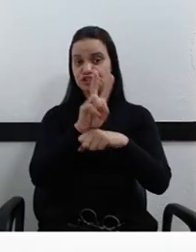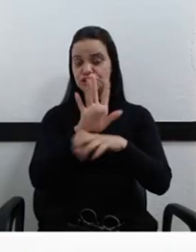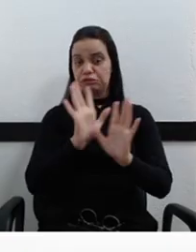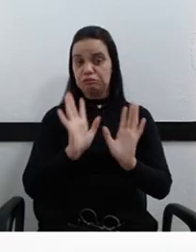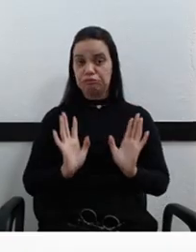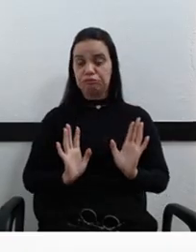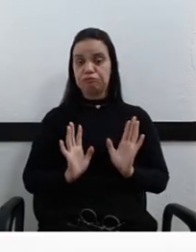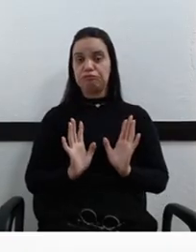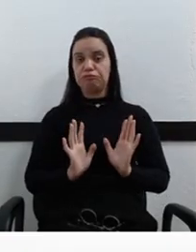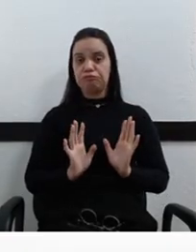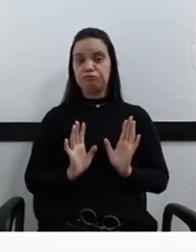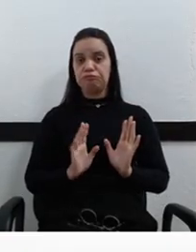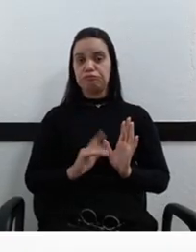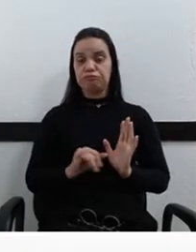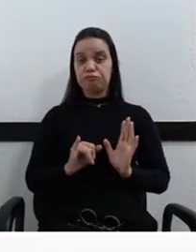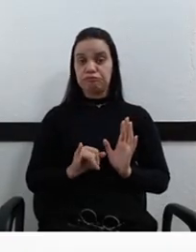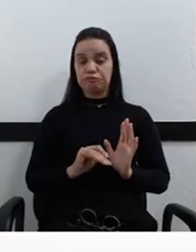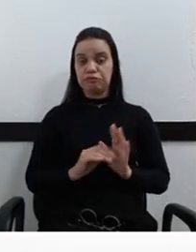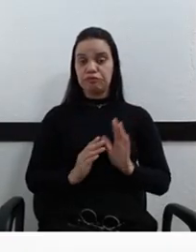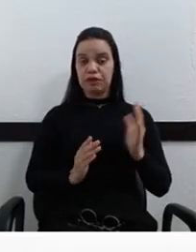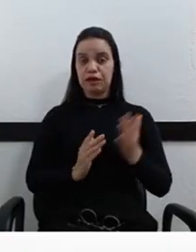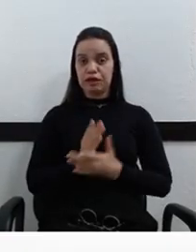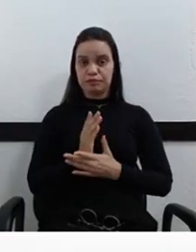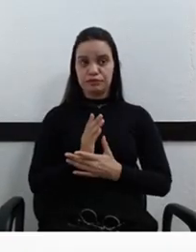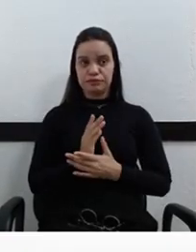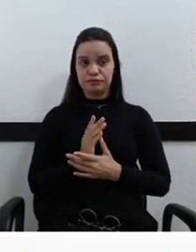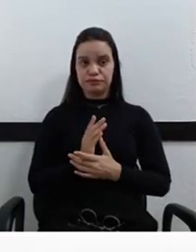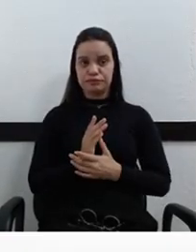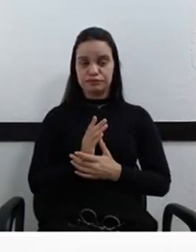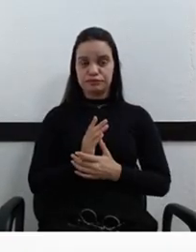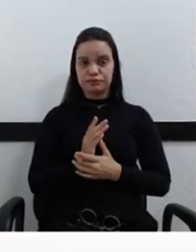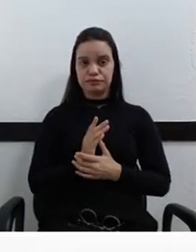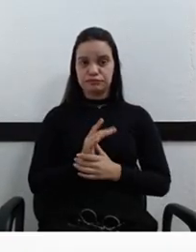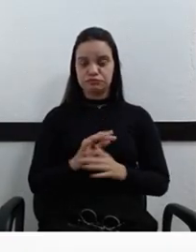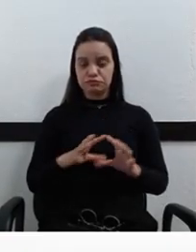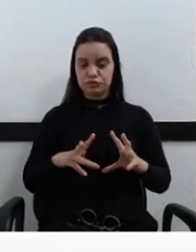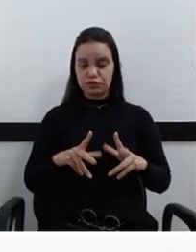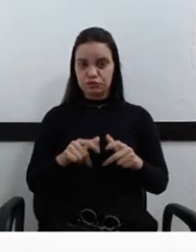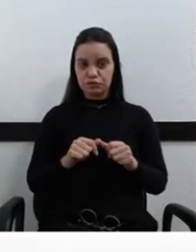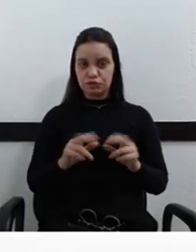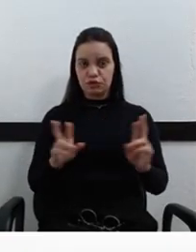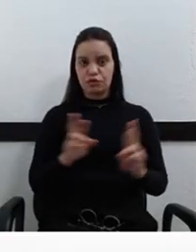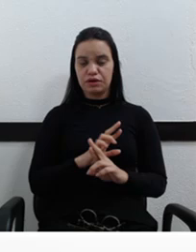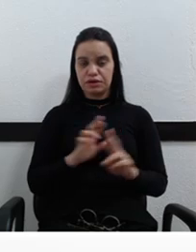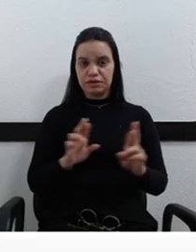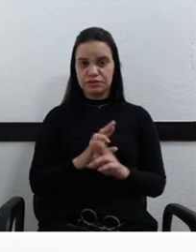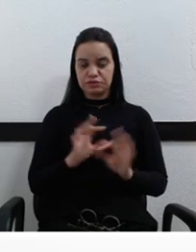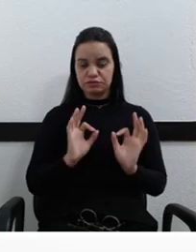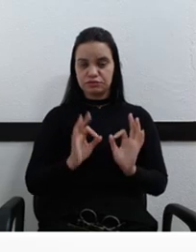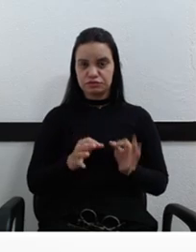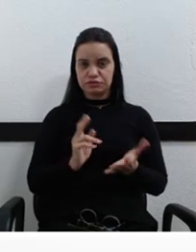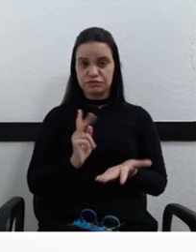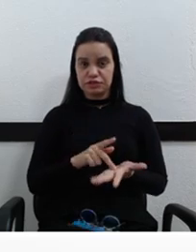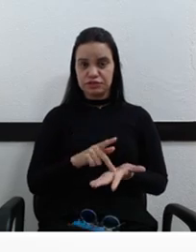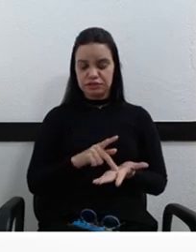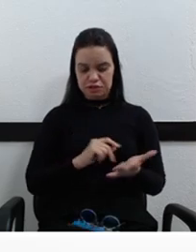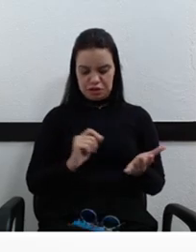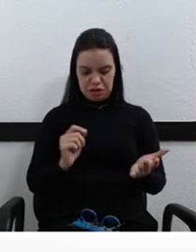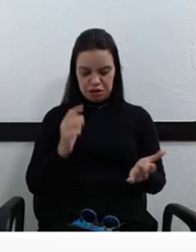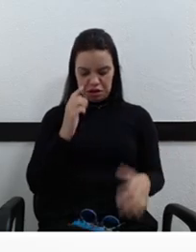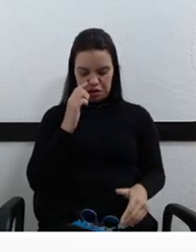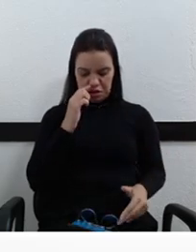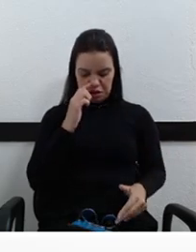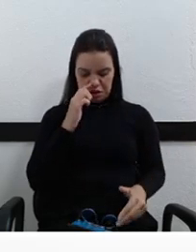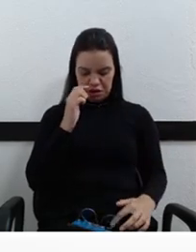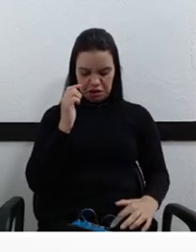anterior, se essa PEC for aprovada vedando totalmente, com a redação original dela, todos os colegas que teriam